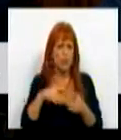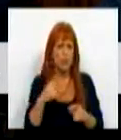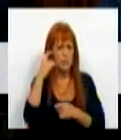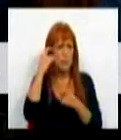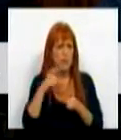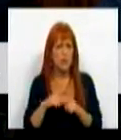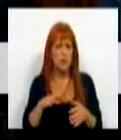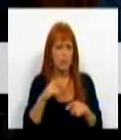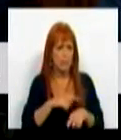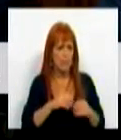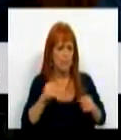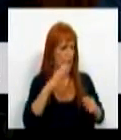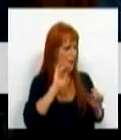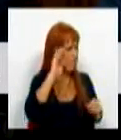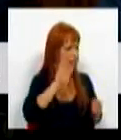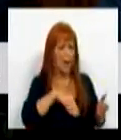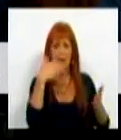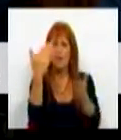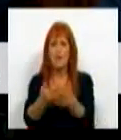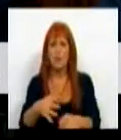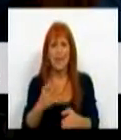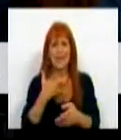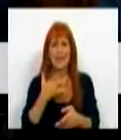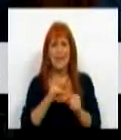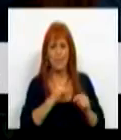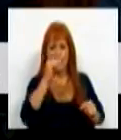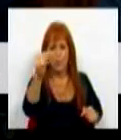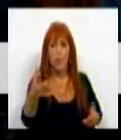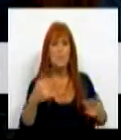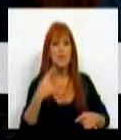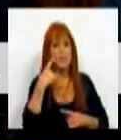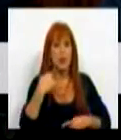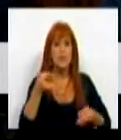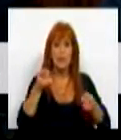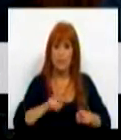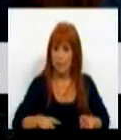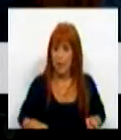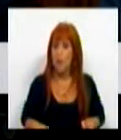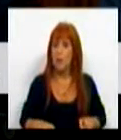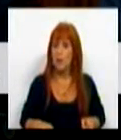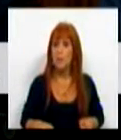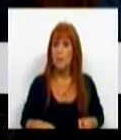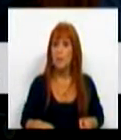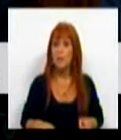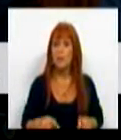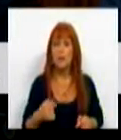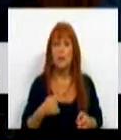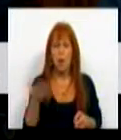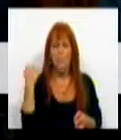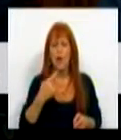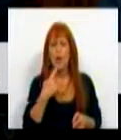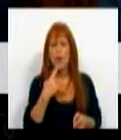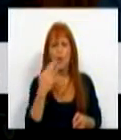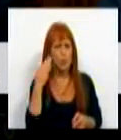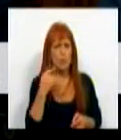reflete todo o intervalo de tempo que vai de fevereiro para dezembro, mas reflete também, e eu dei há bocado um